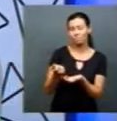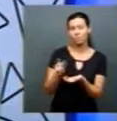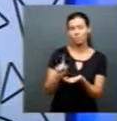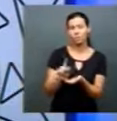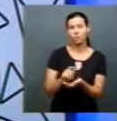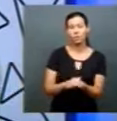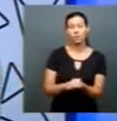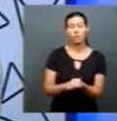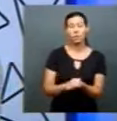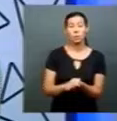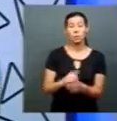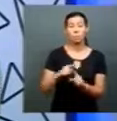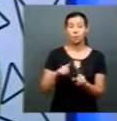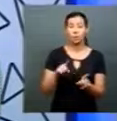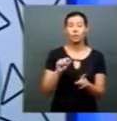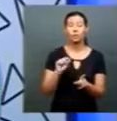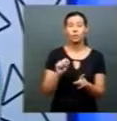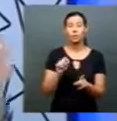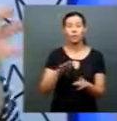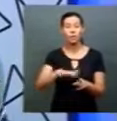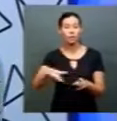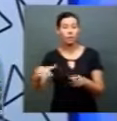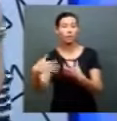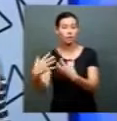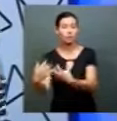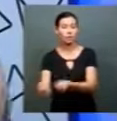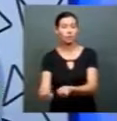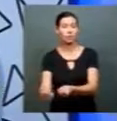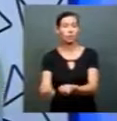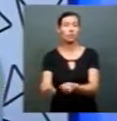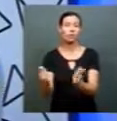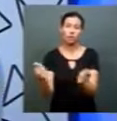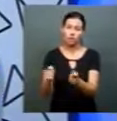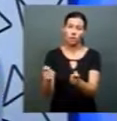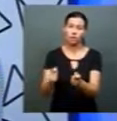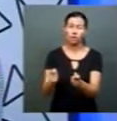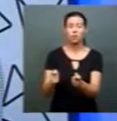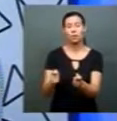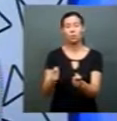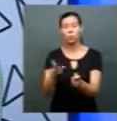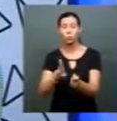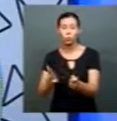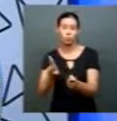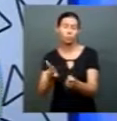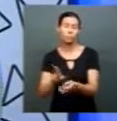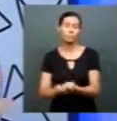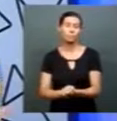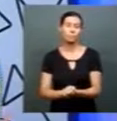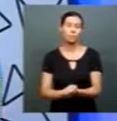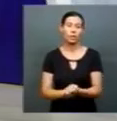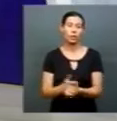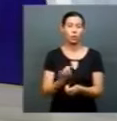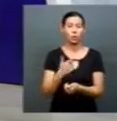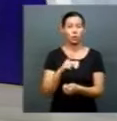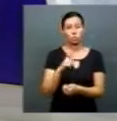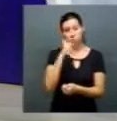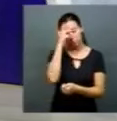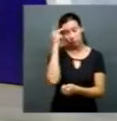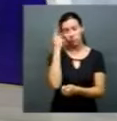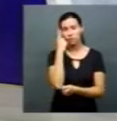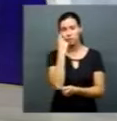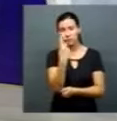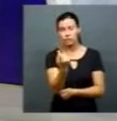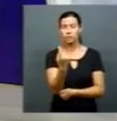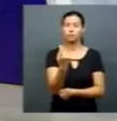que tenha demanda, receptividade no mercado, ou que você consiga gerar esse interesse das pessoas por aquele seu produto ou serviço, né? Pensando num produto